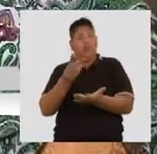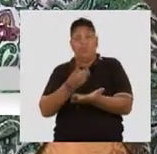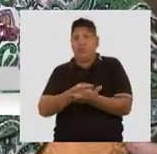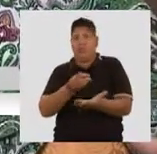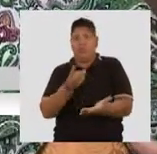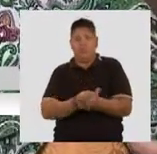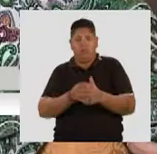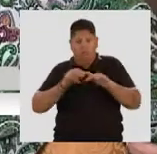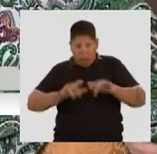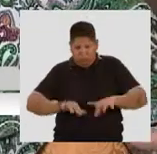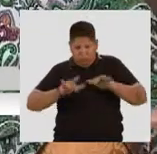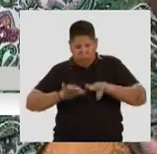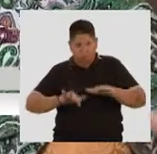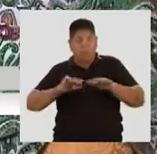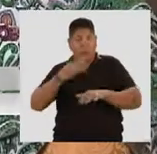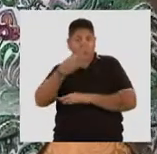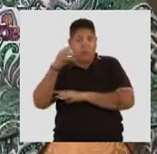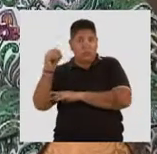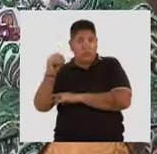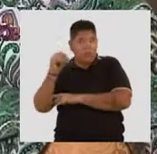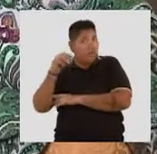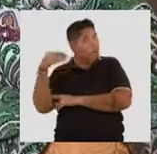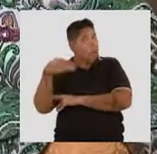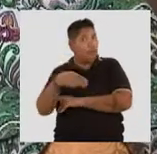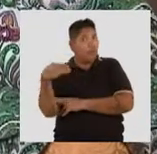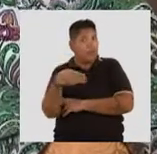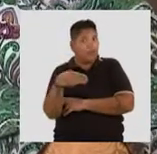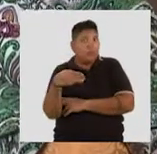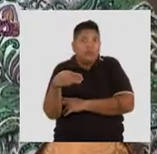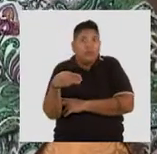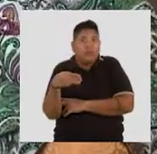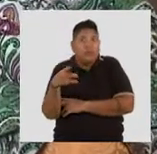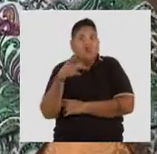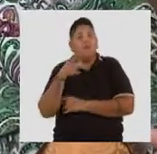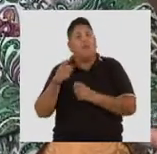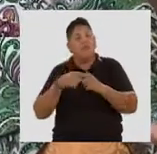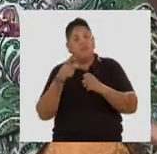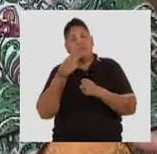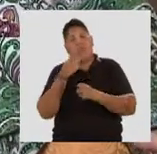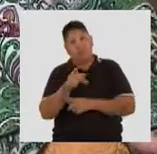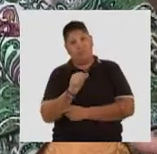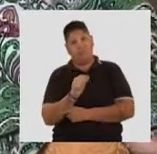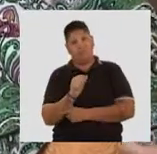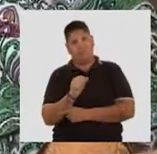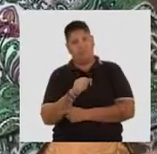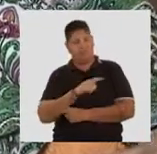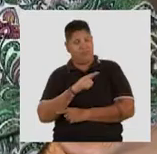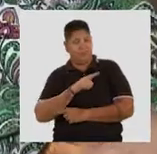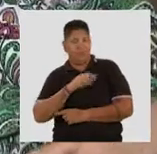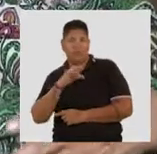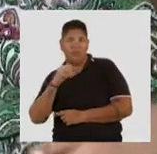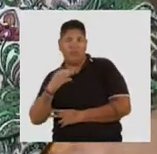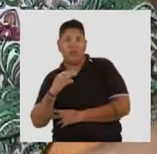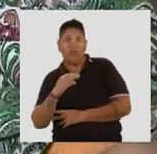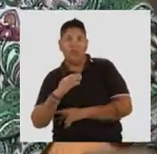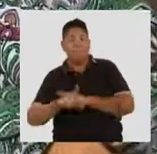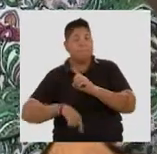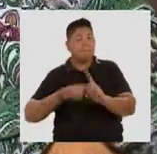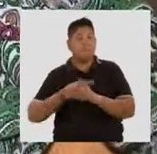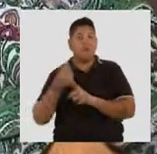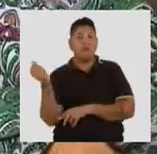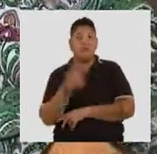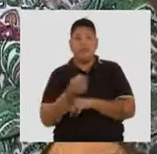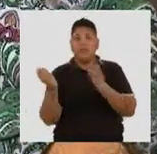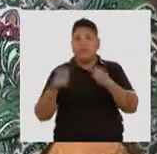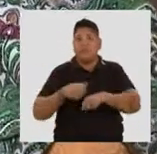Porque eu dava 330 toques por minuto. Aí o que o médico falou? Eu dava toque além